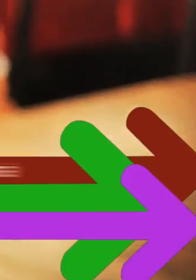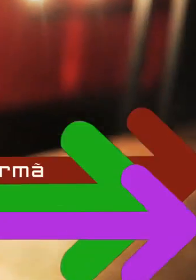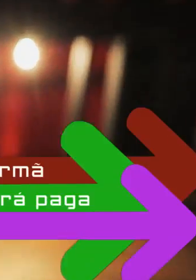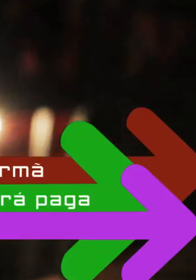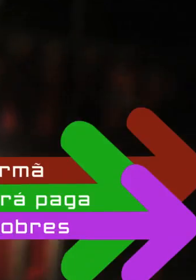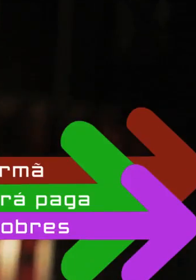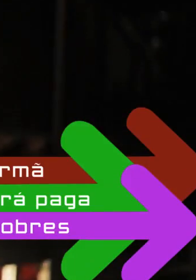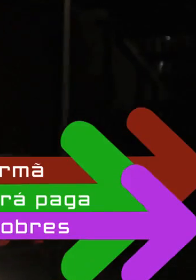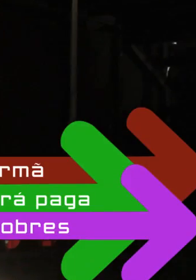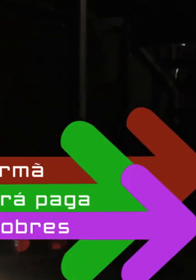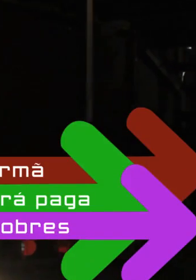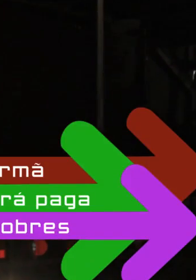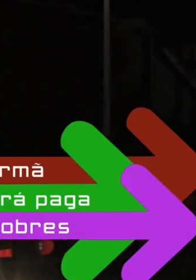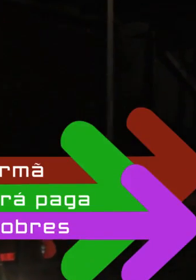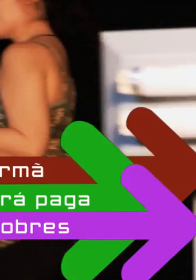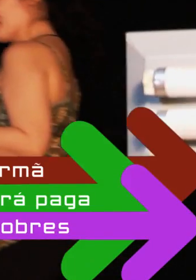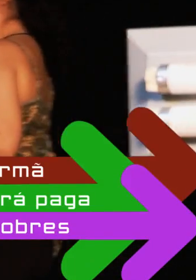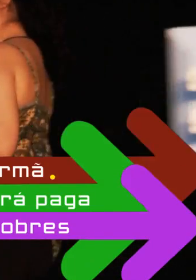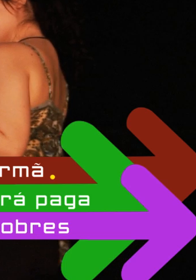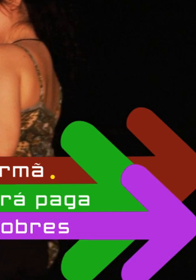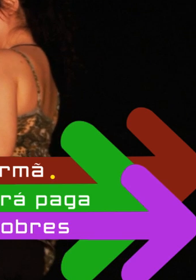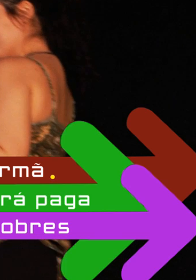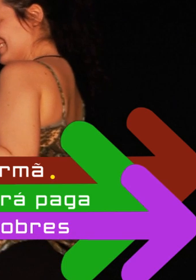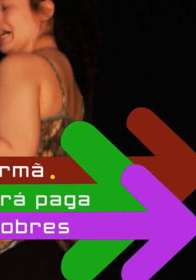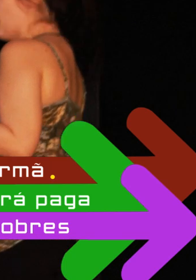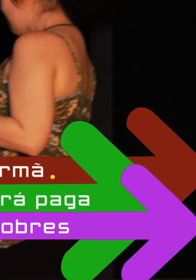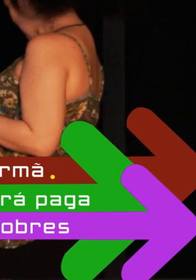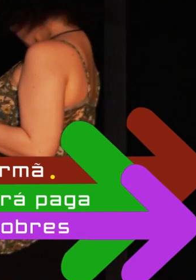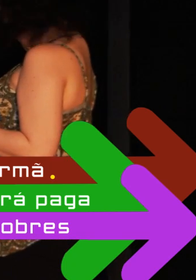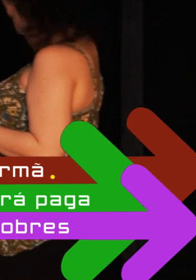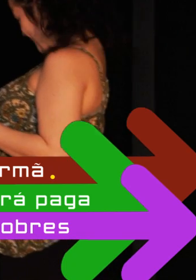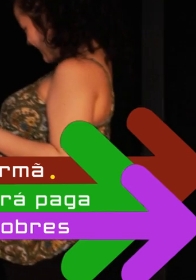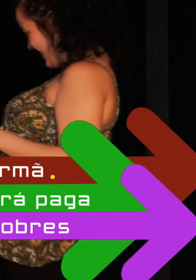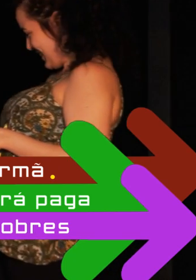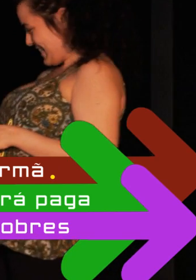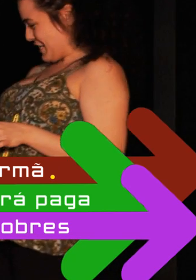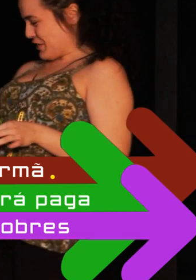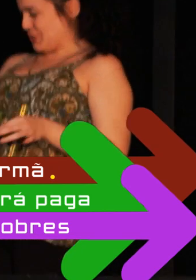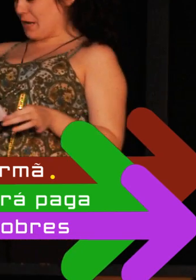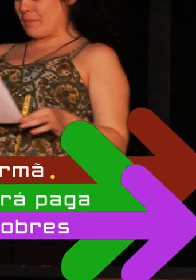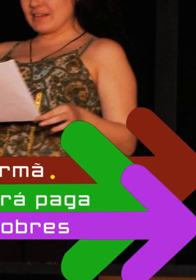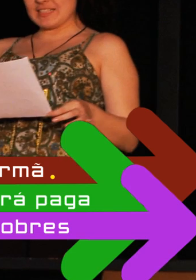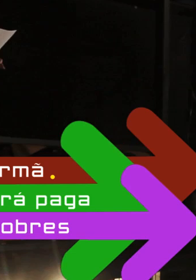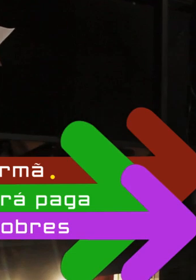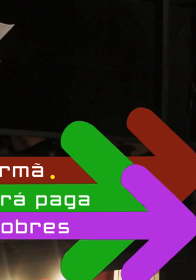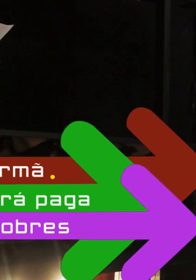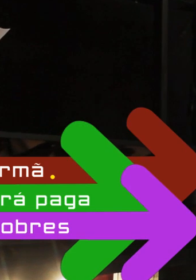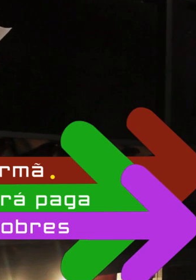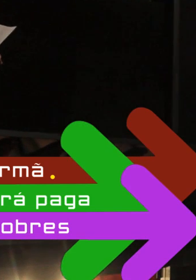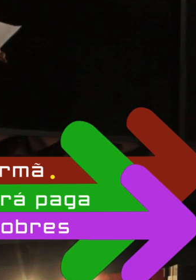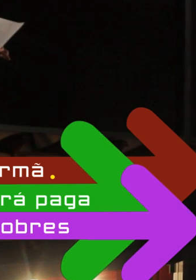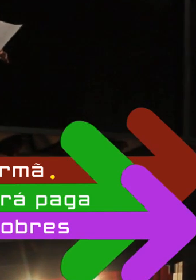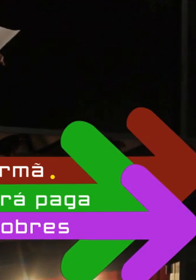Deixe os meus bens à minha irmã, não ao meu sobrinho. Jamais será paga